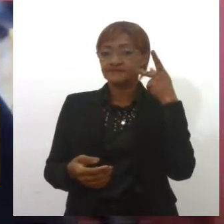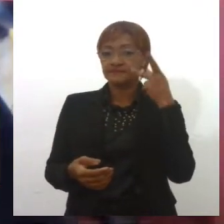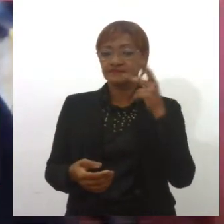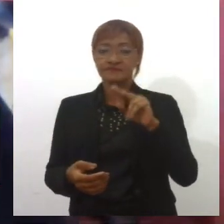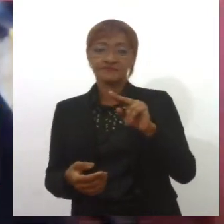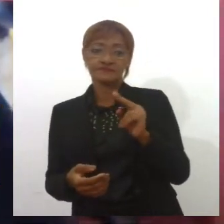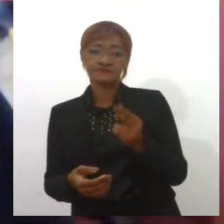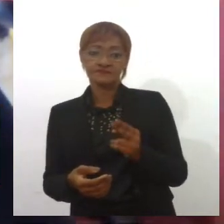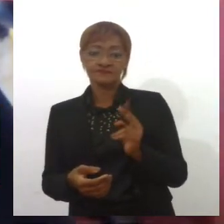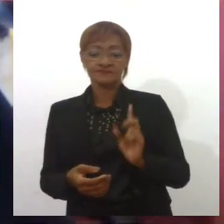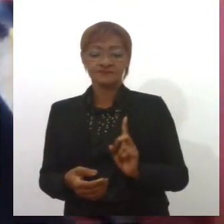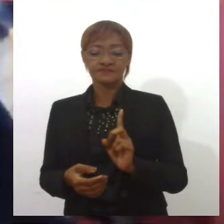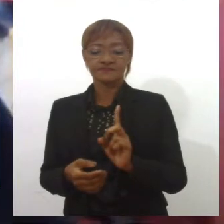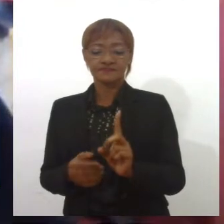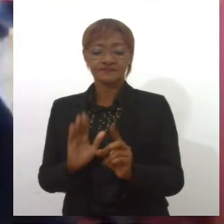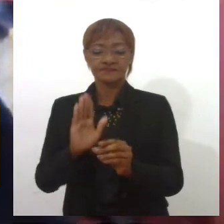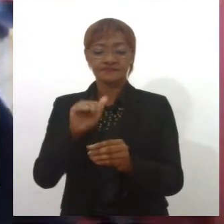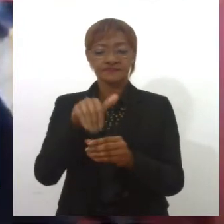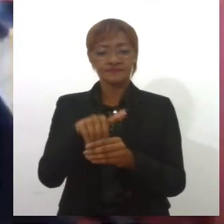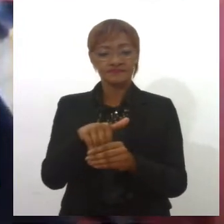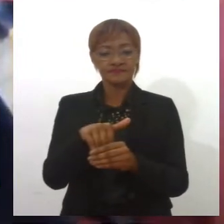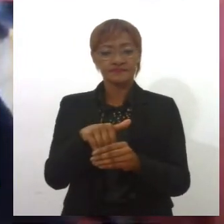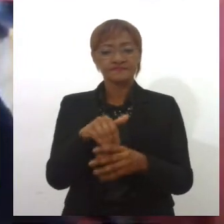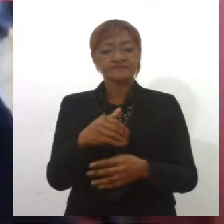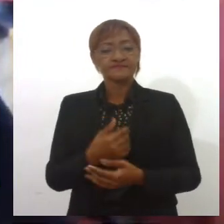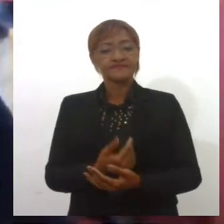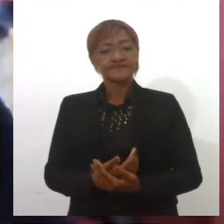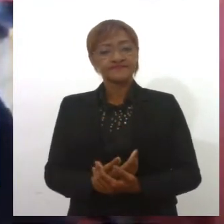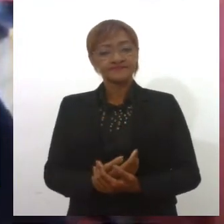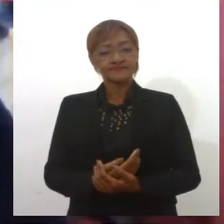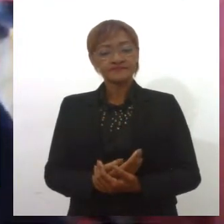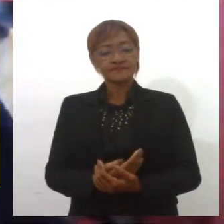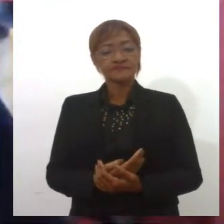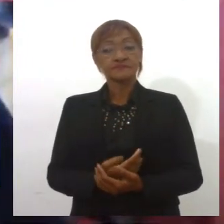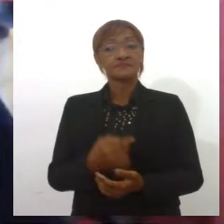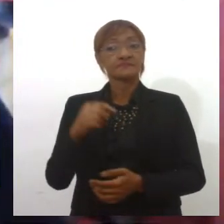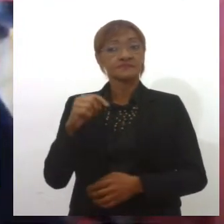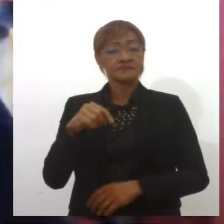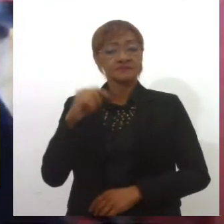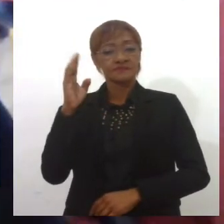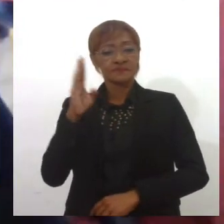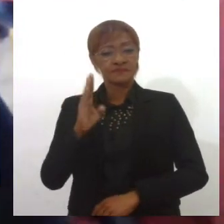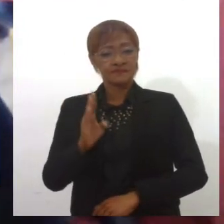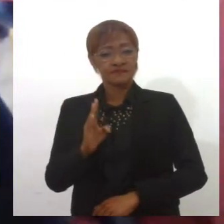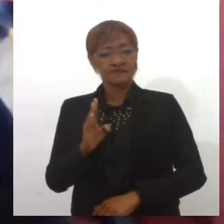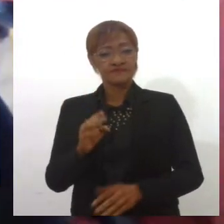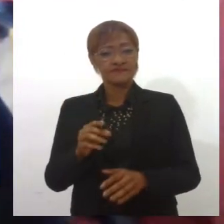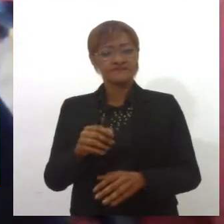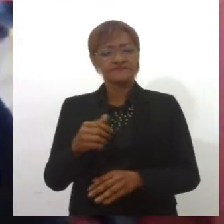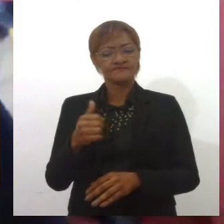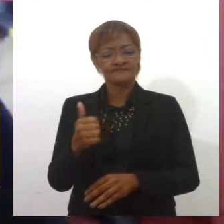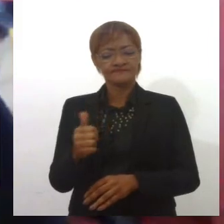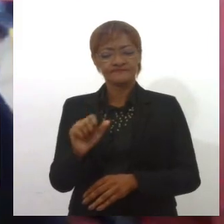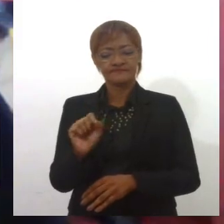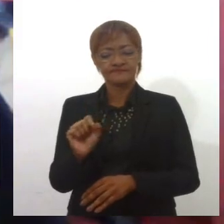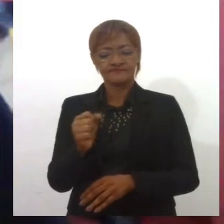votando, né? Aqui no Brasil, de uma certa forma, desde a primeira Constituição, desde